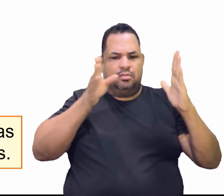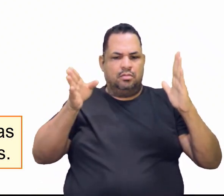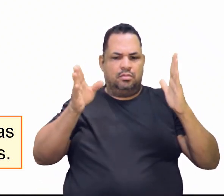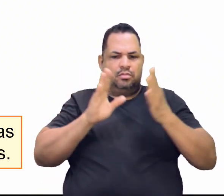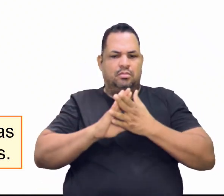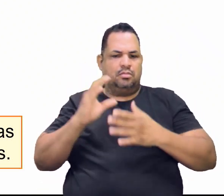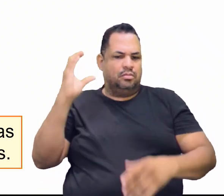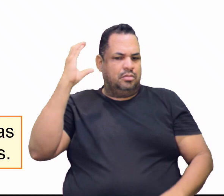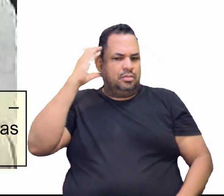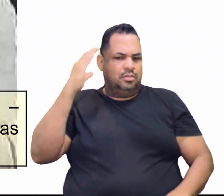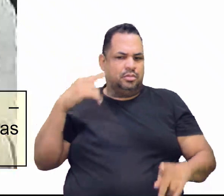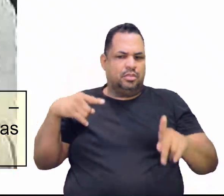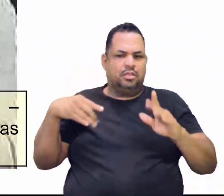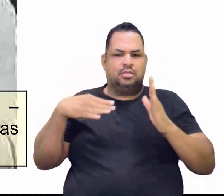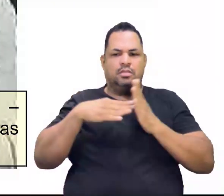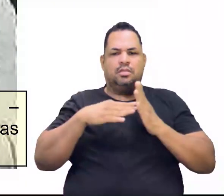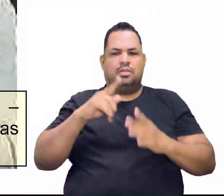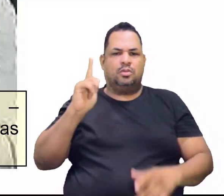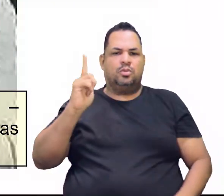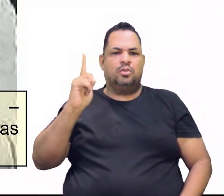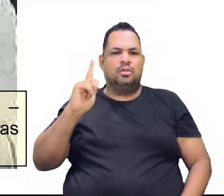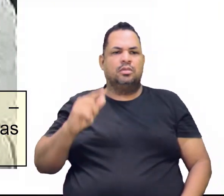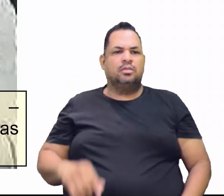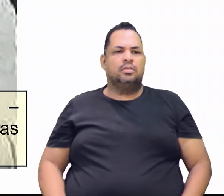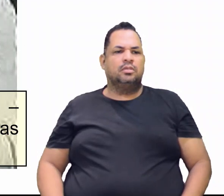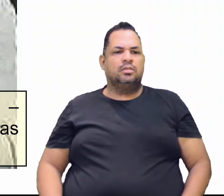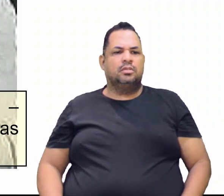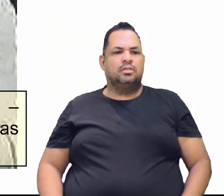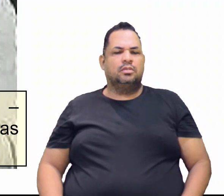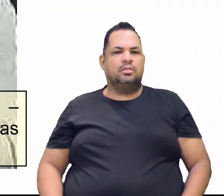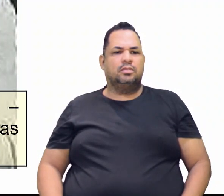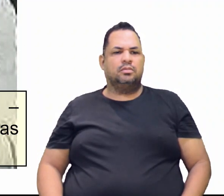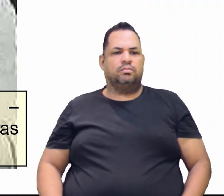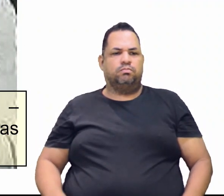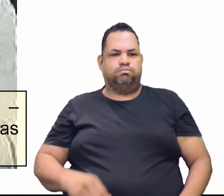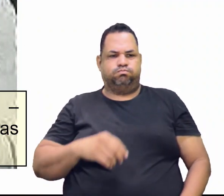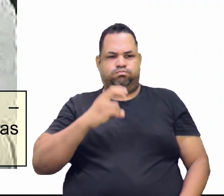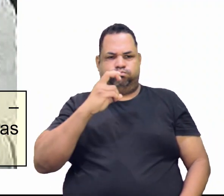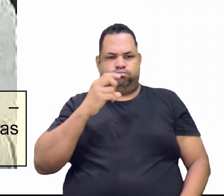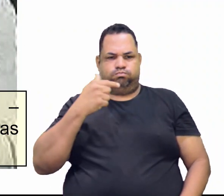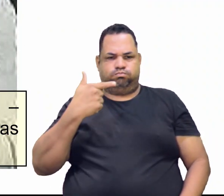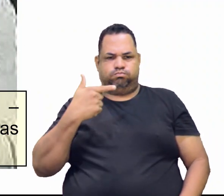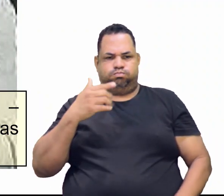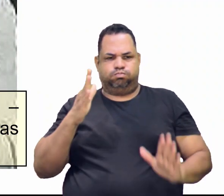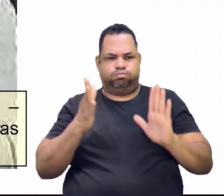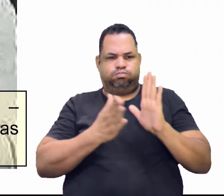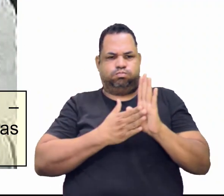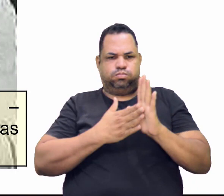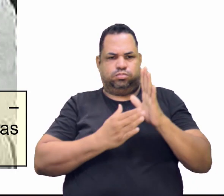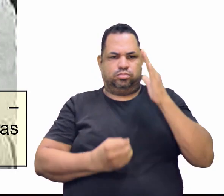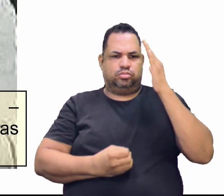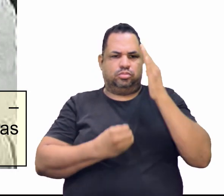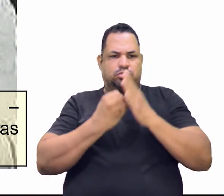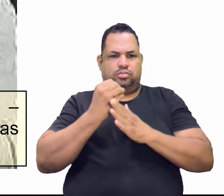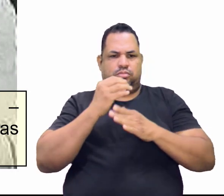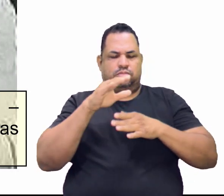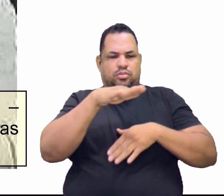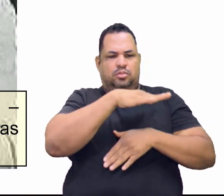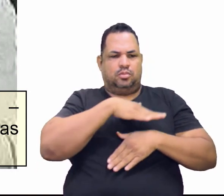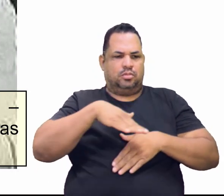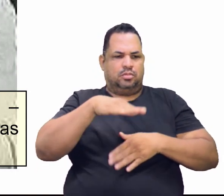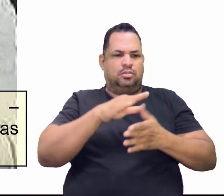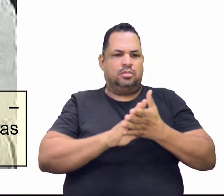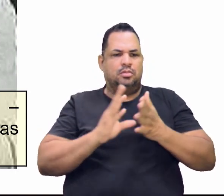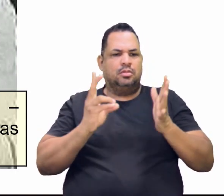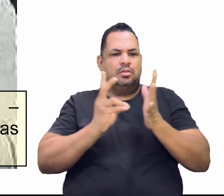telegráfica de Mato Grosso a Goiás. Em 52, ele vai propor a criação do Parque Nacional